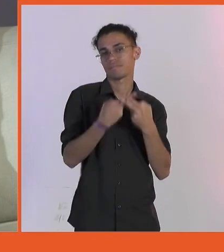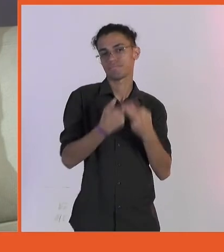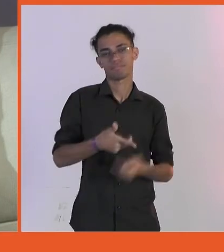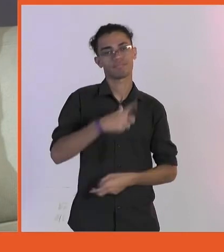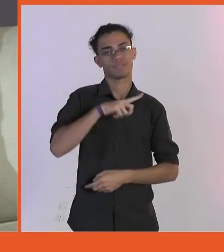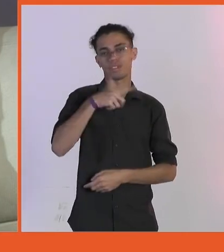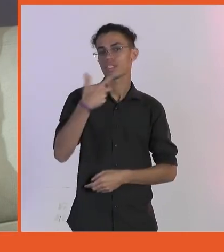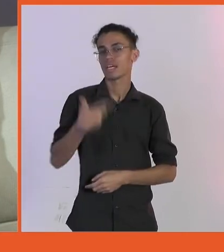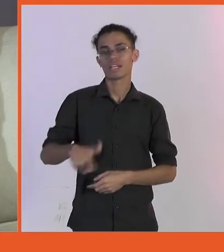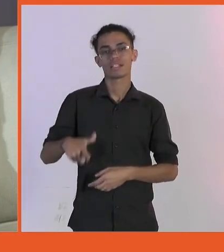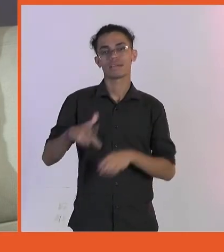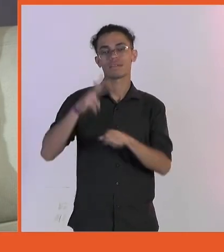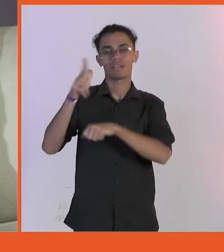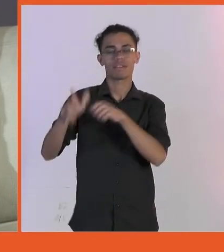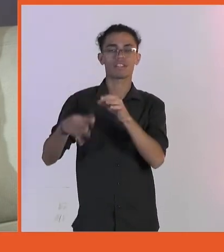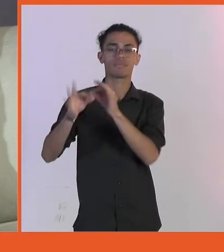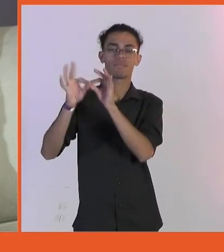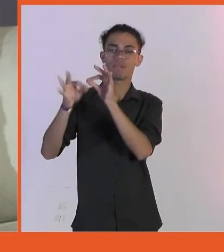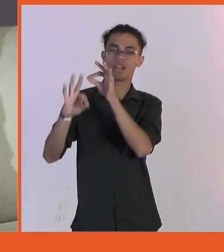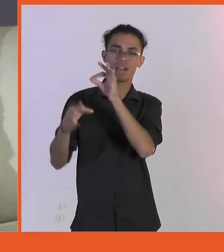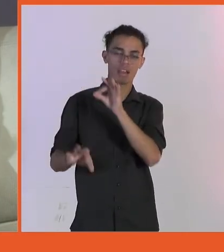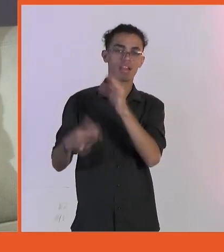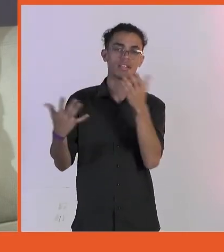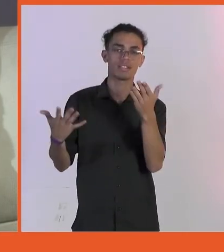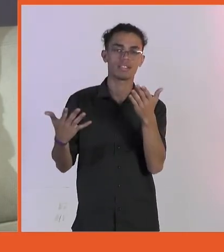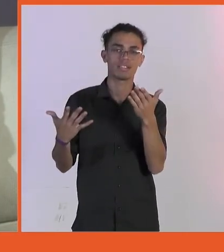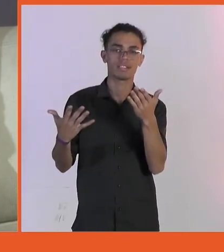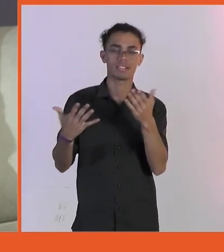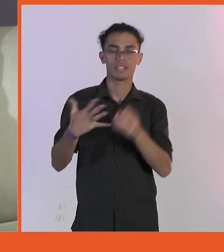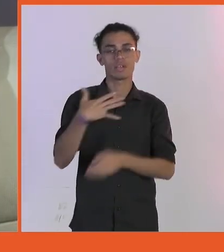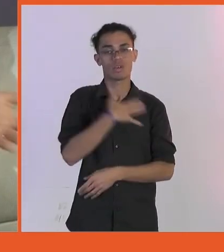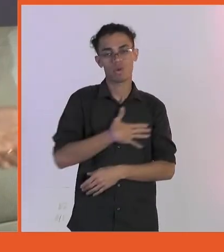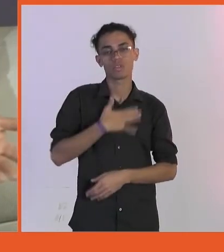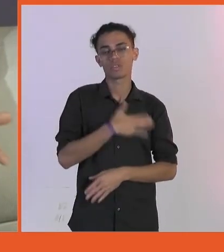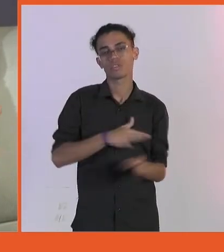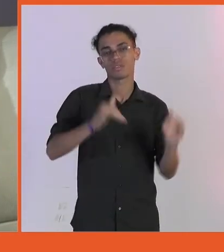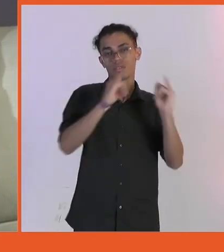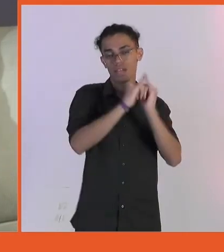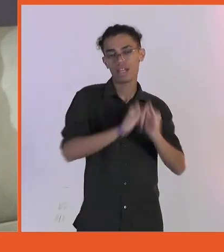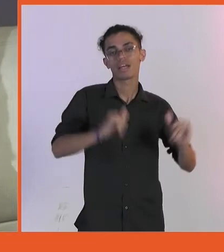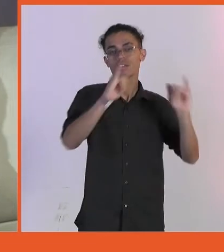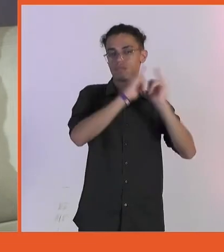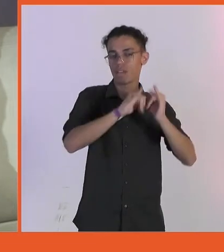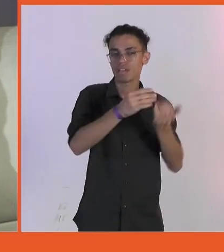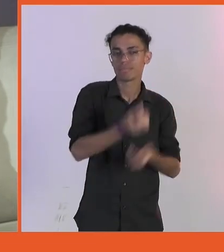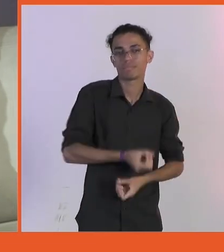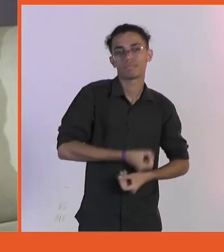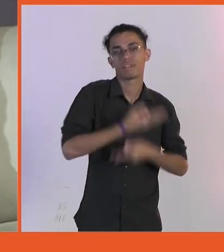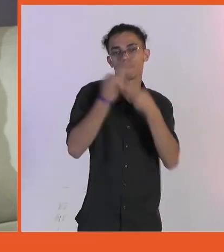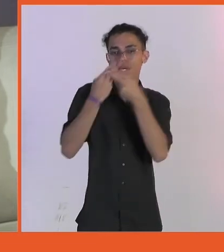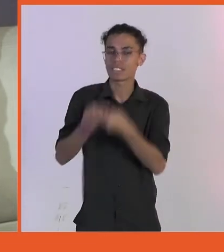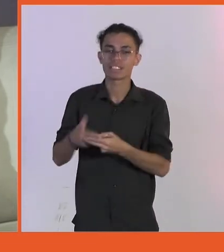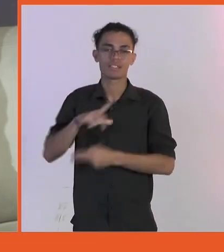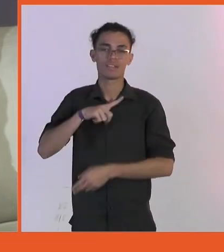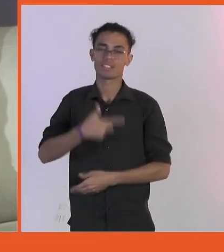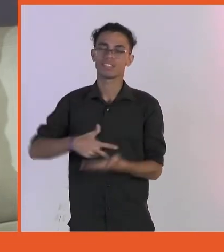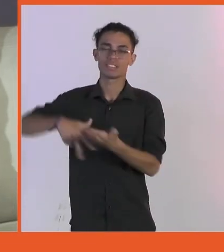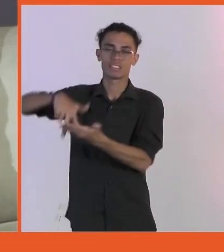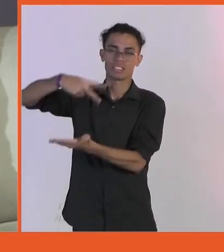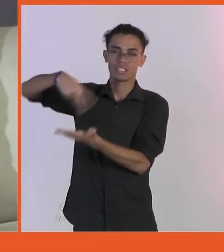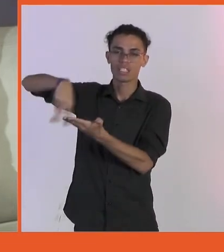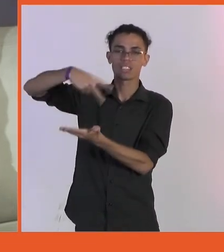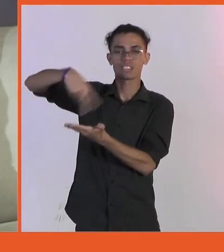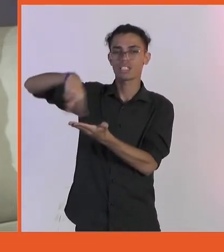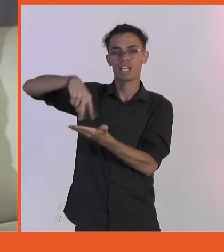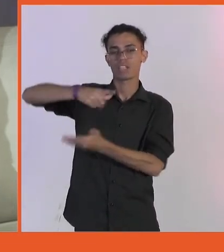entende essa necessidade. Na verdade, é o contrário. A gente gosta de falar muito, por isso que o conteúdo é longo. Mas assim, eu não tenho paciência de dançar,